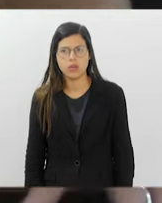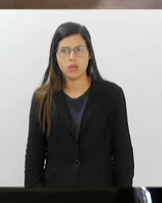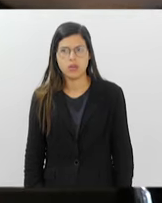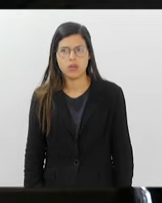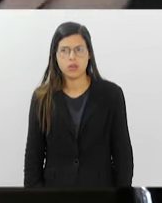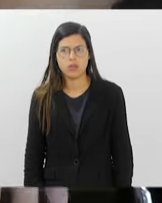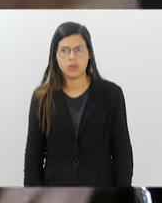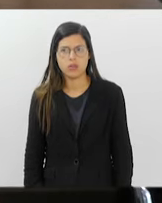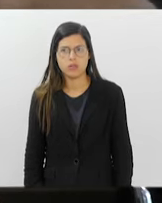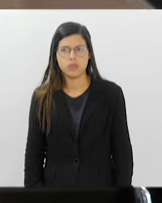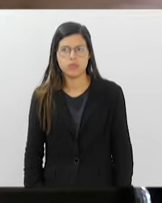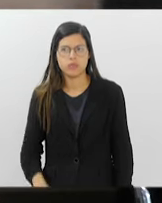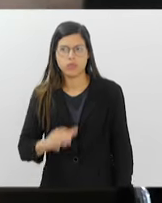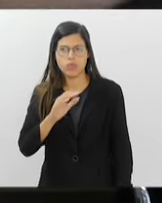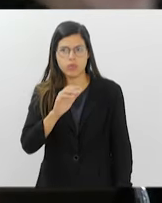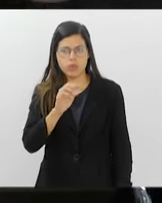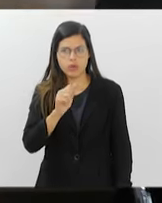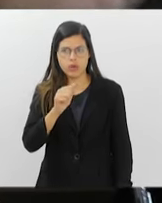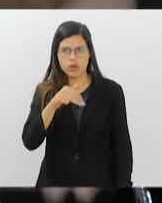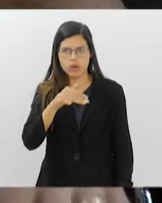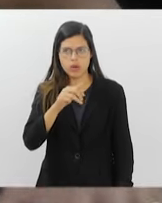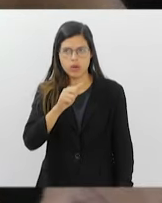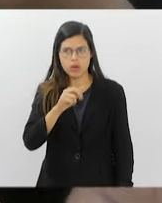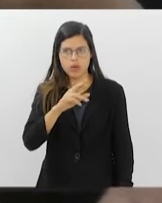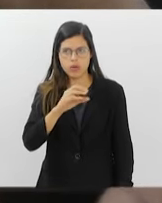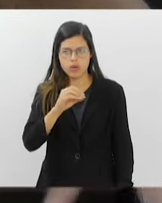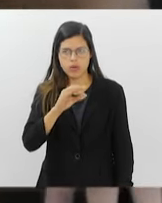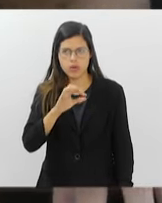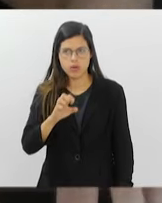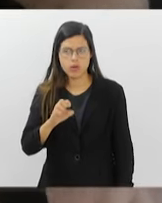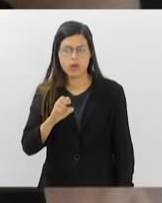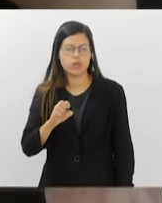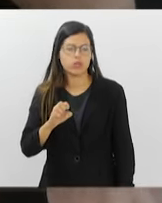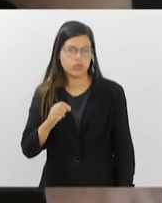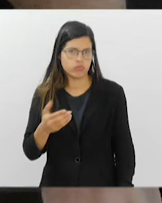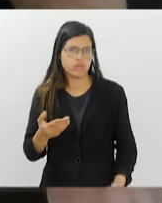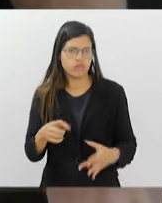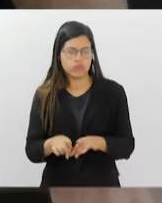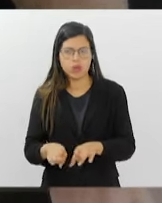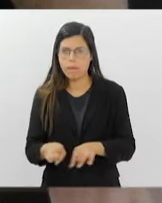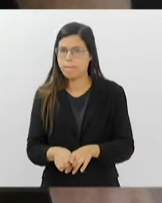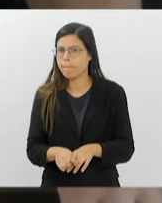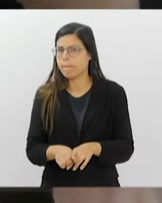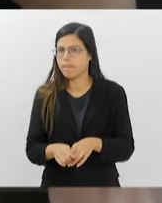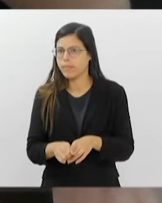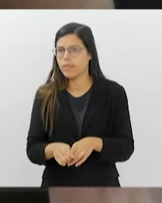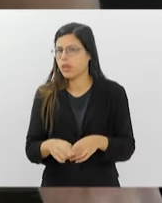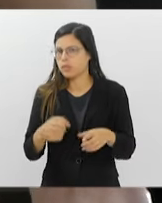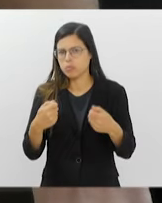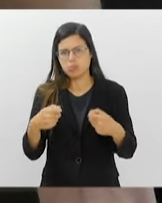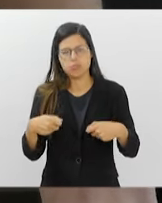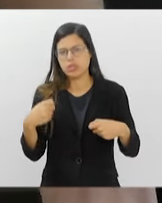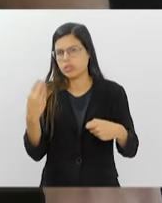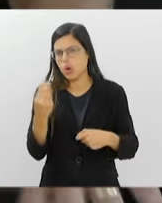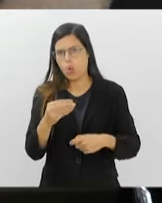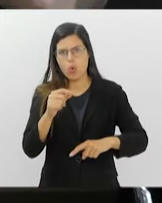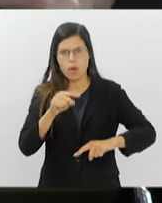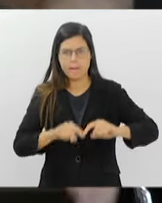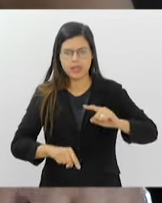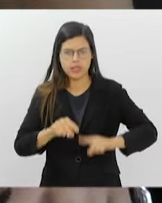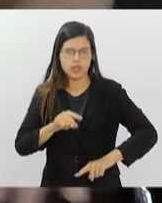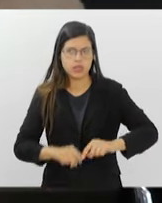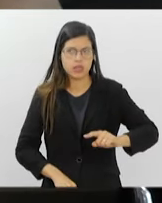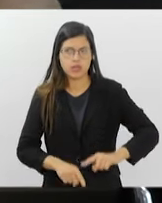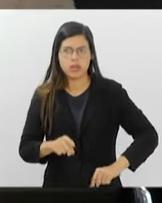temporárias cobertas o camarote vai ser coberto né coberto Então essas áreas também são isentas de dispositivo fixo vai